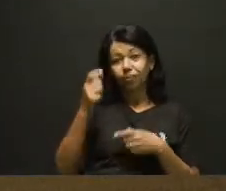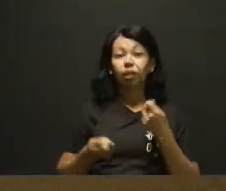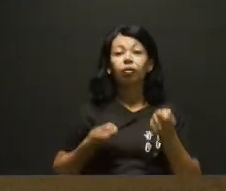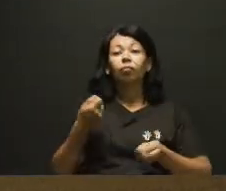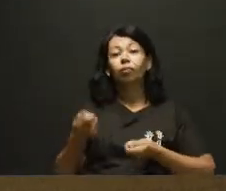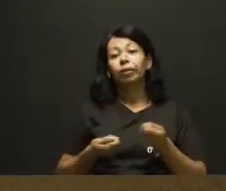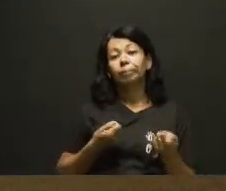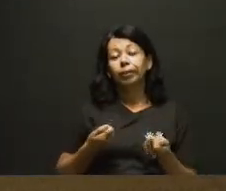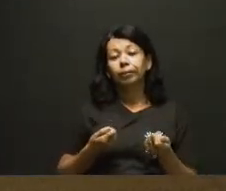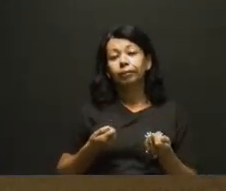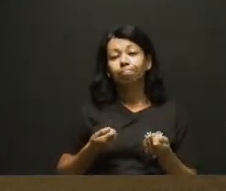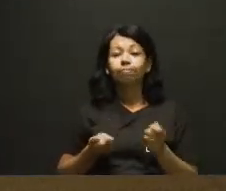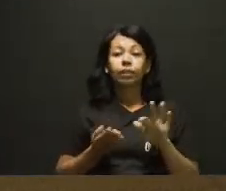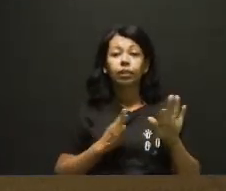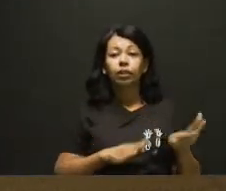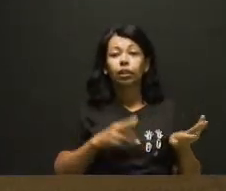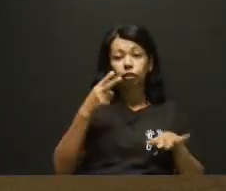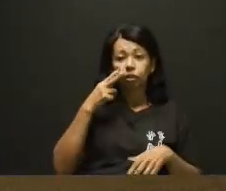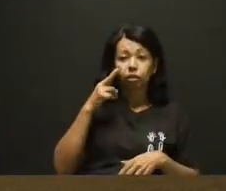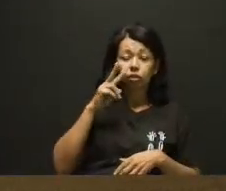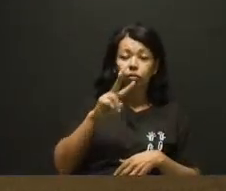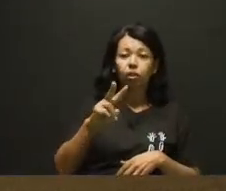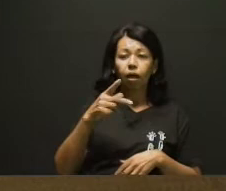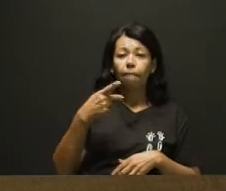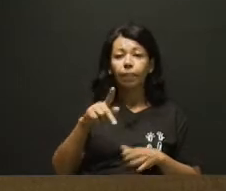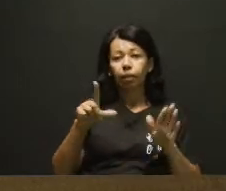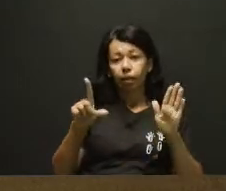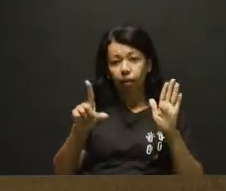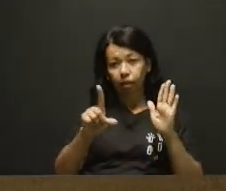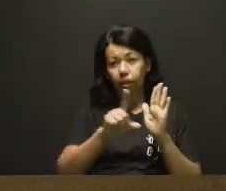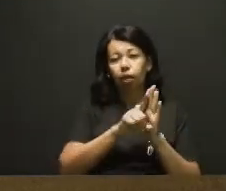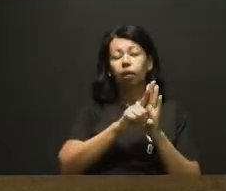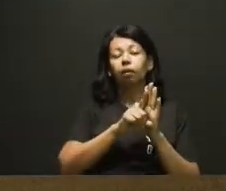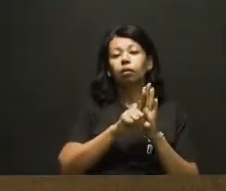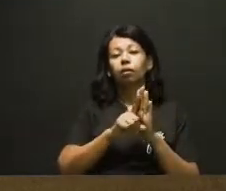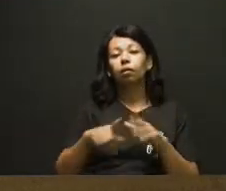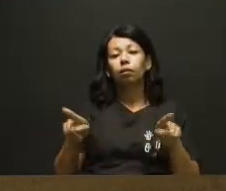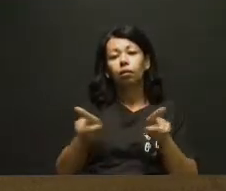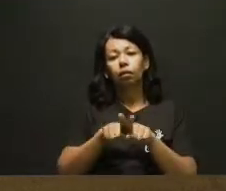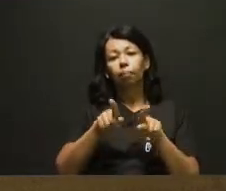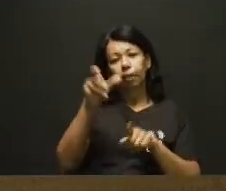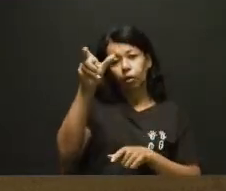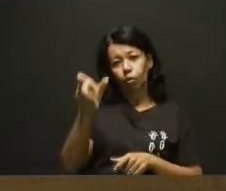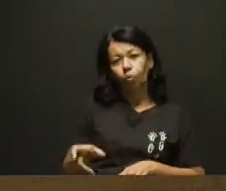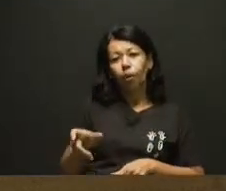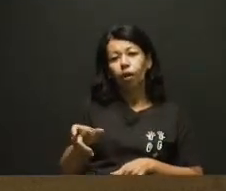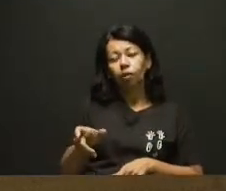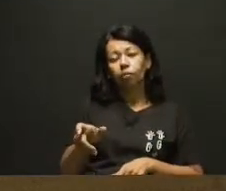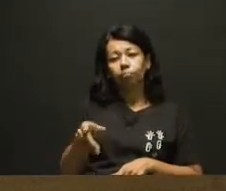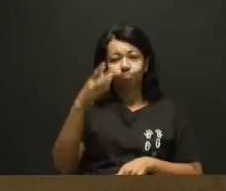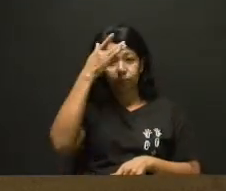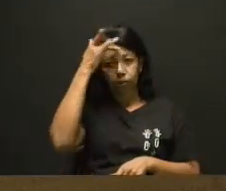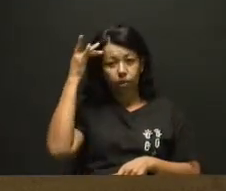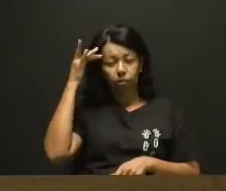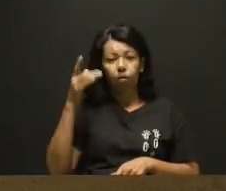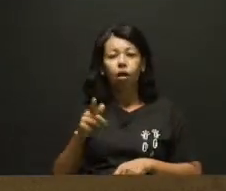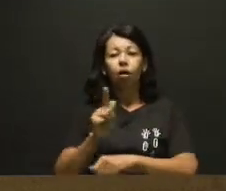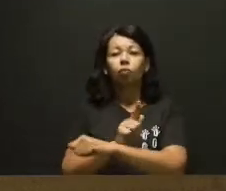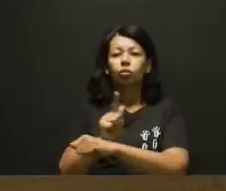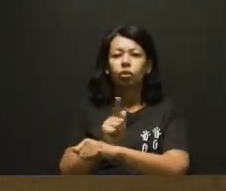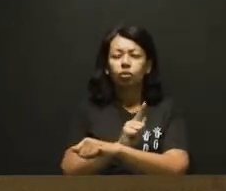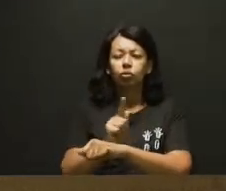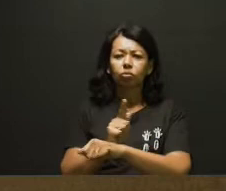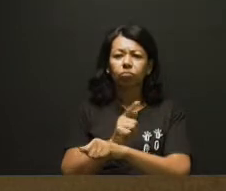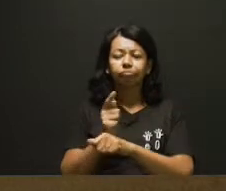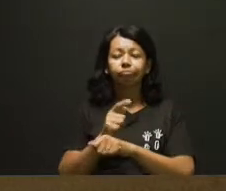deixa de se olhar pelo lado é legal e pelo lado humano e aí o gestor acaba